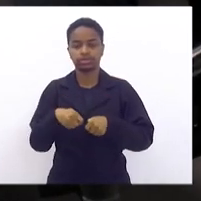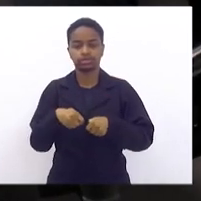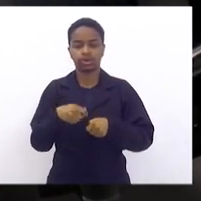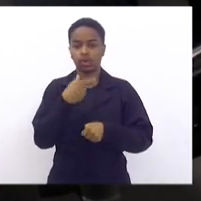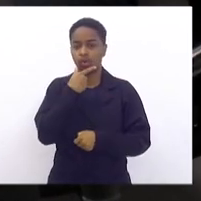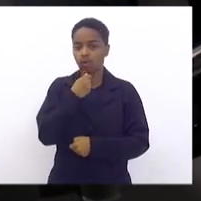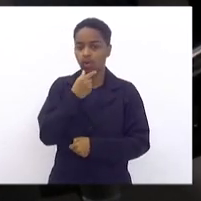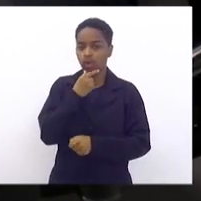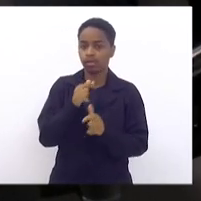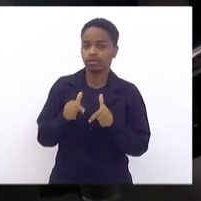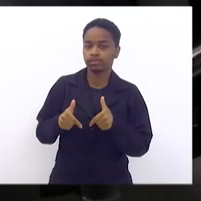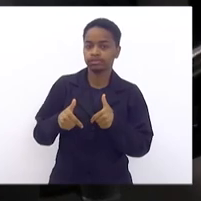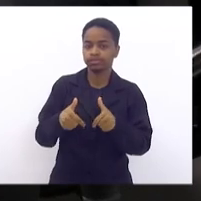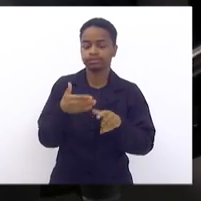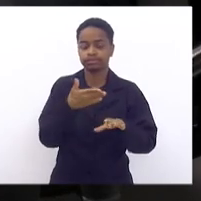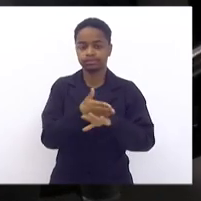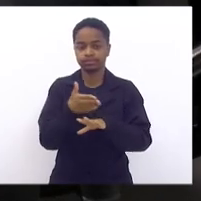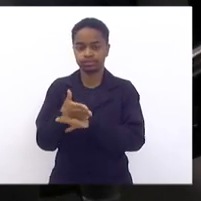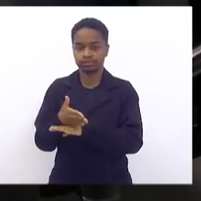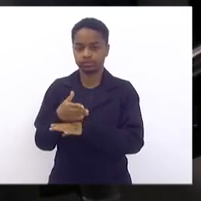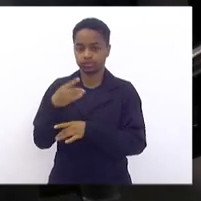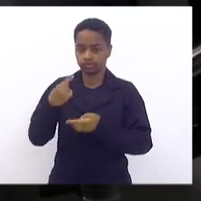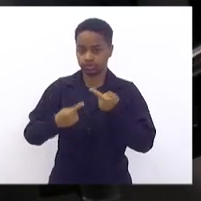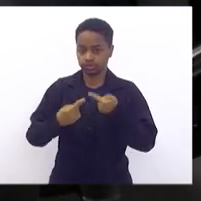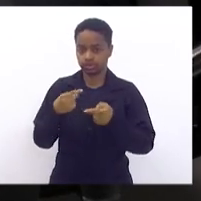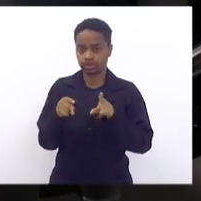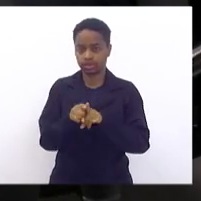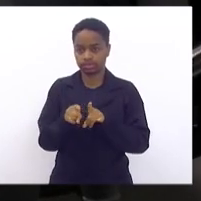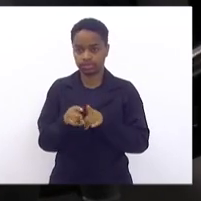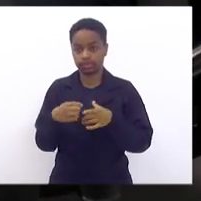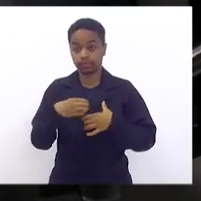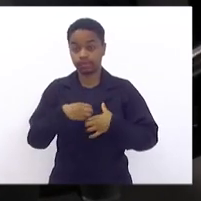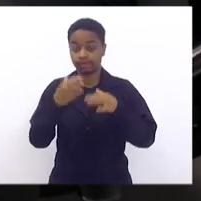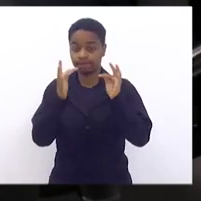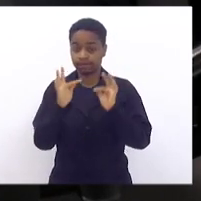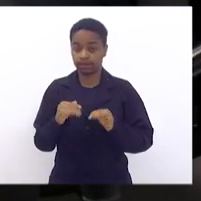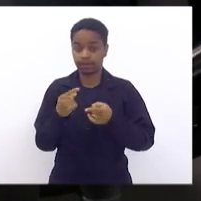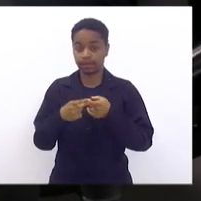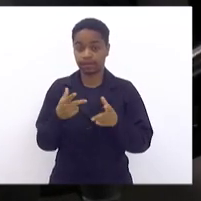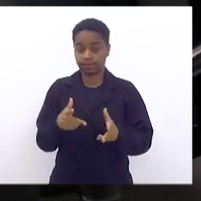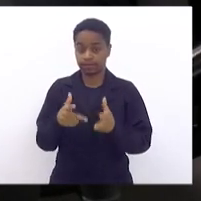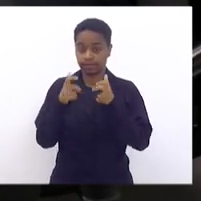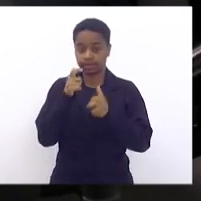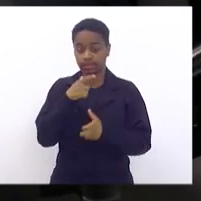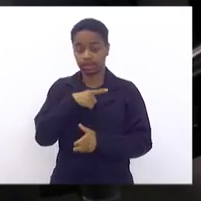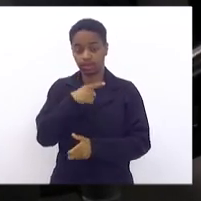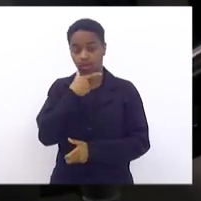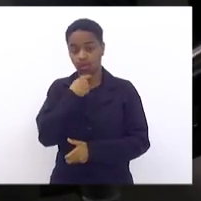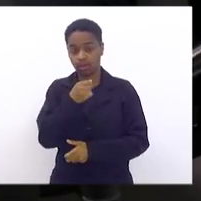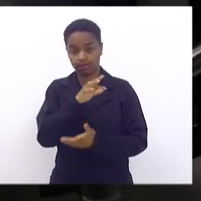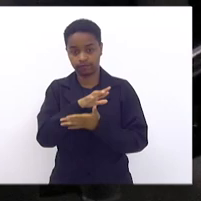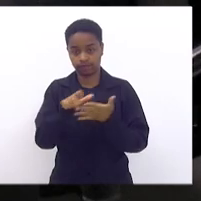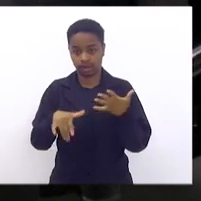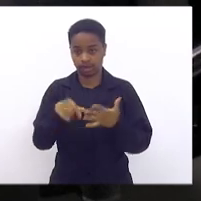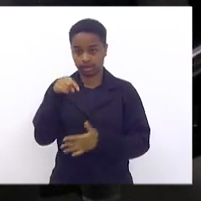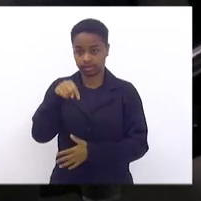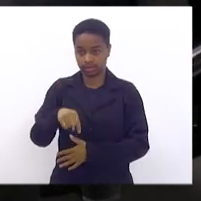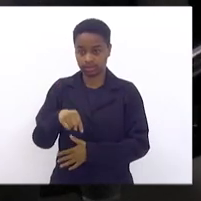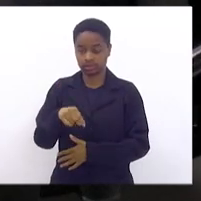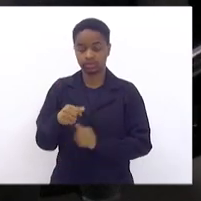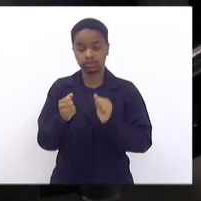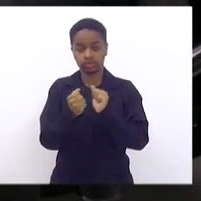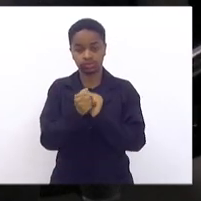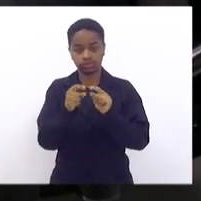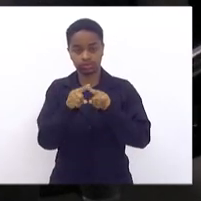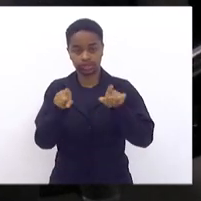homens também participem desse debate. Eu fico muito feliz de estar olhando aqui vários homens aqui, professora Mariana, aqui